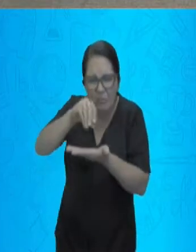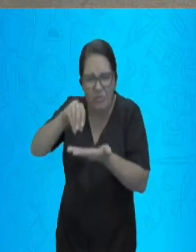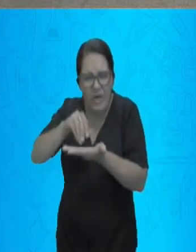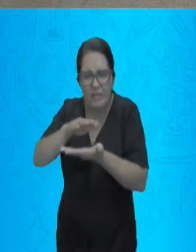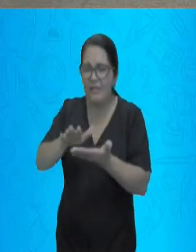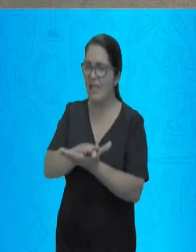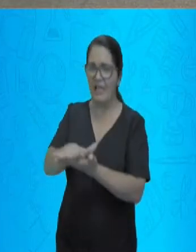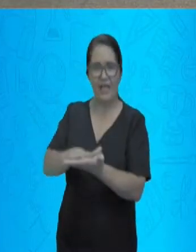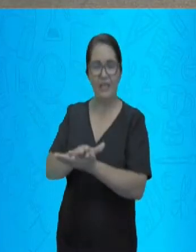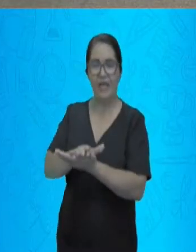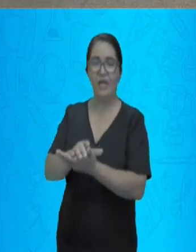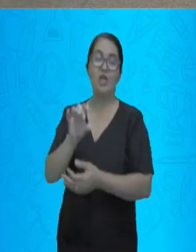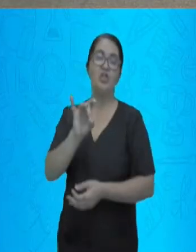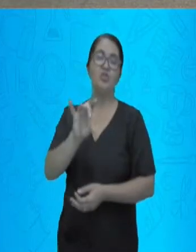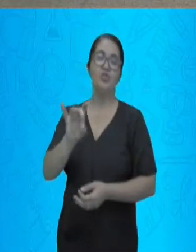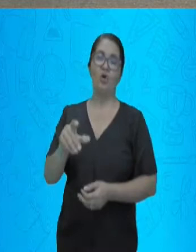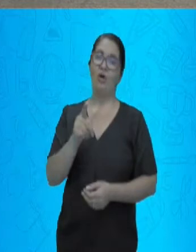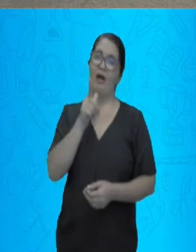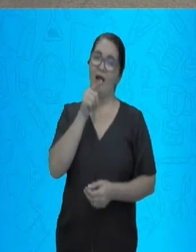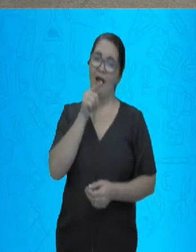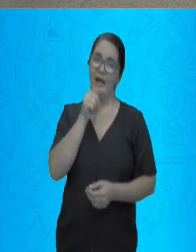Água, somente